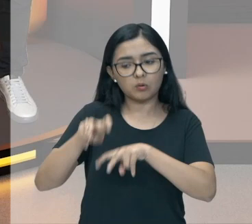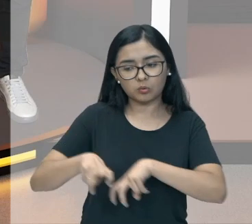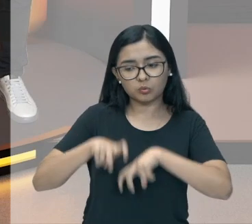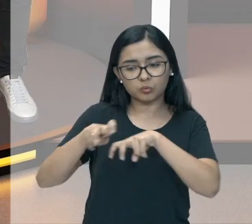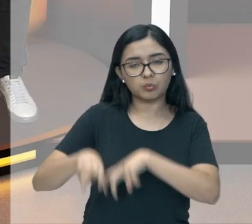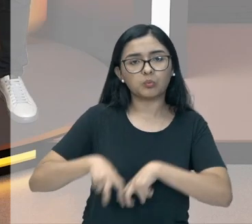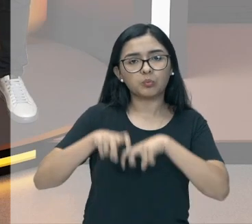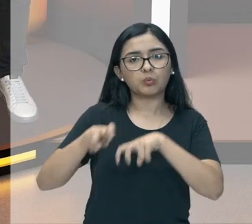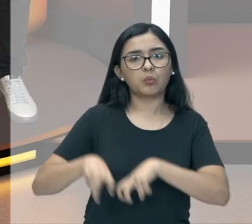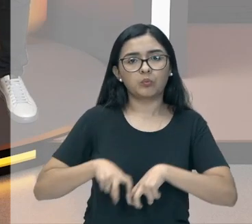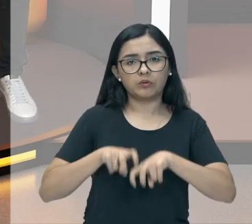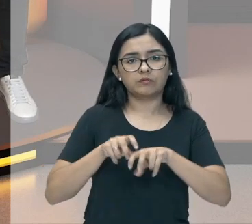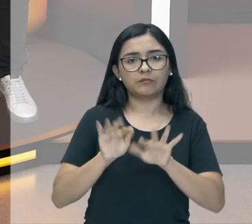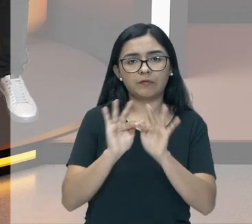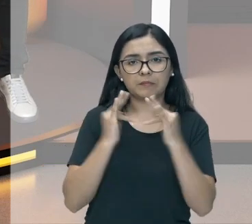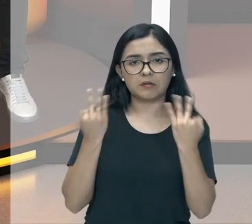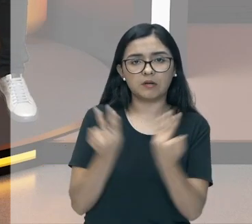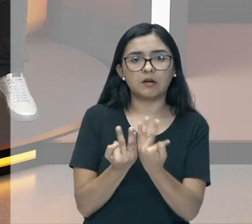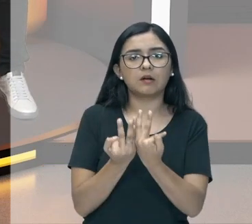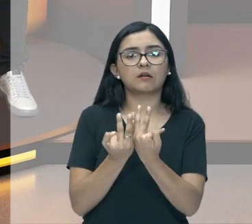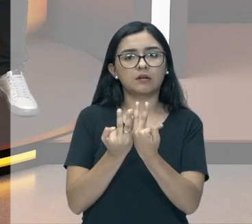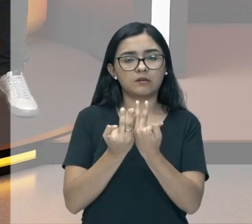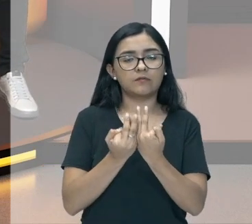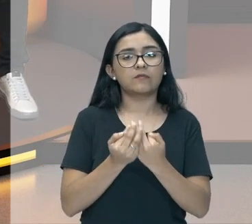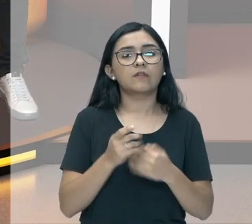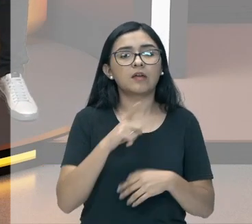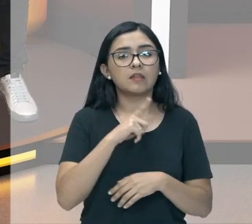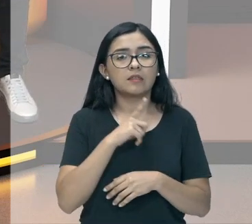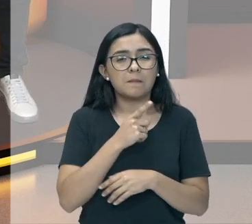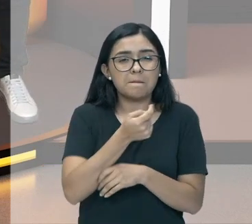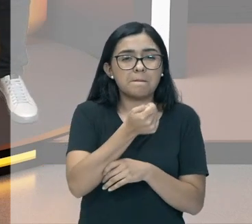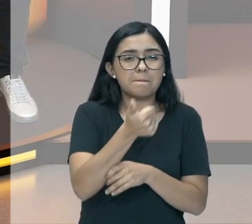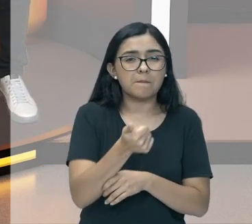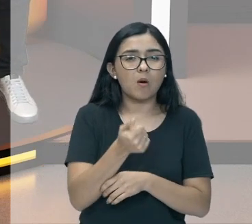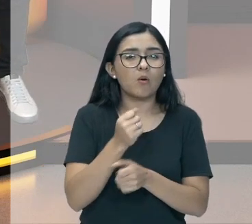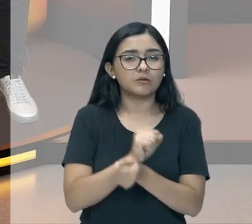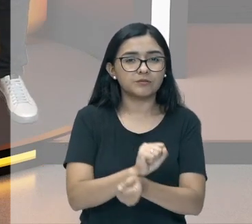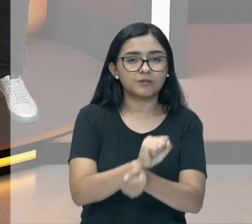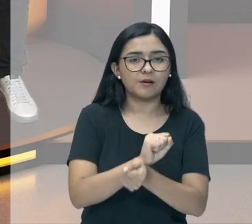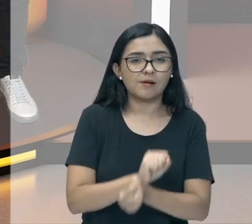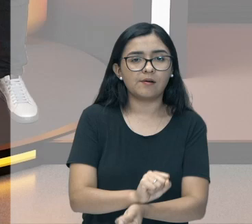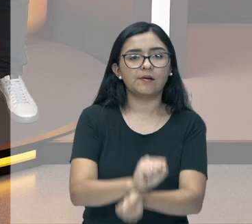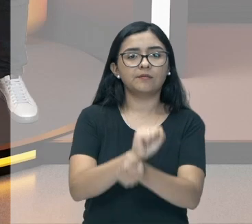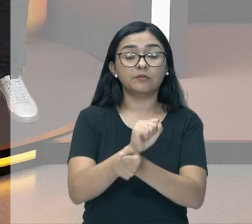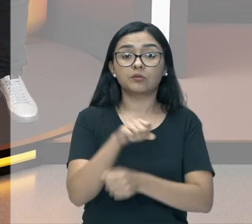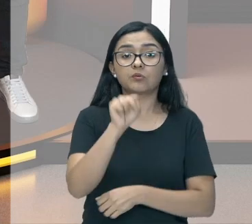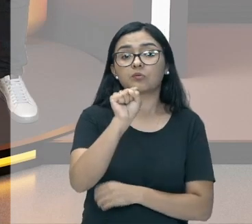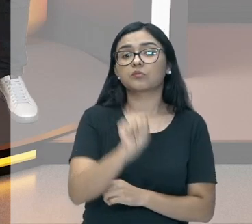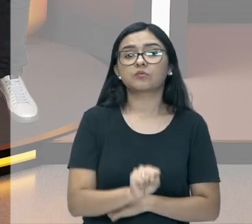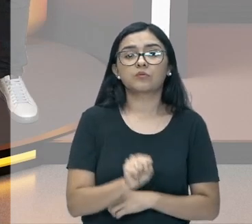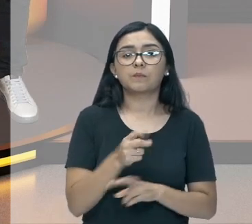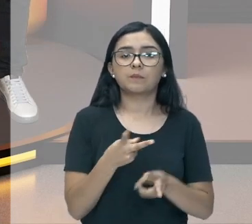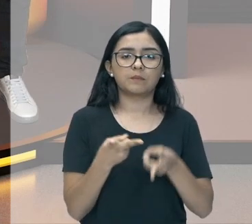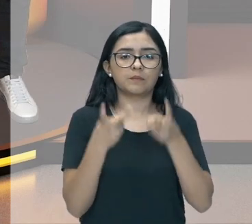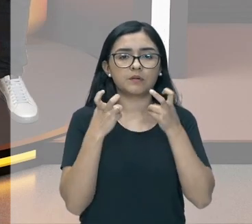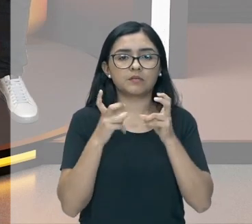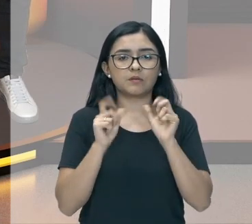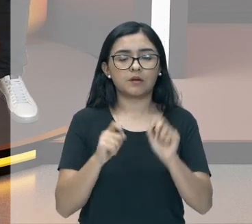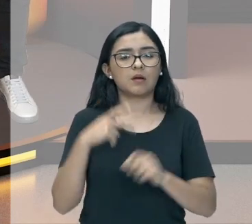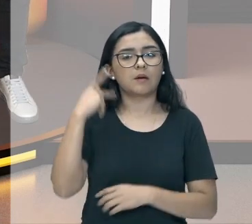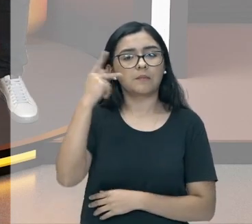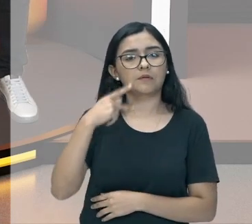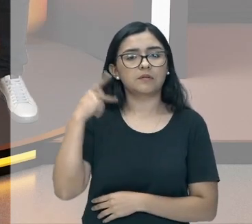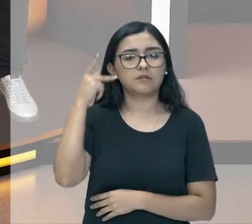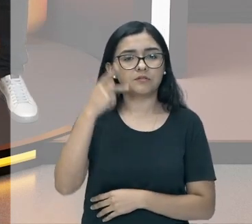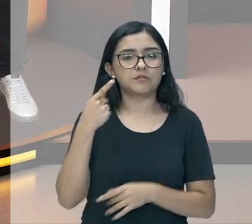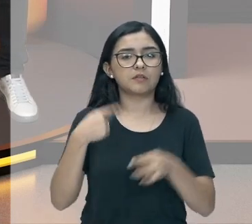familiar, né? Grupos vai ter poucos escravos aí. Já no sul nós vamos ver que a política